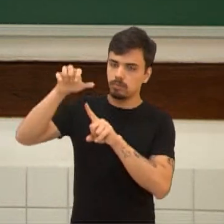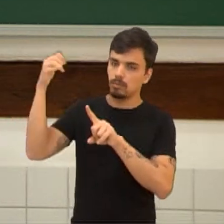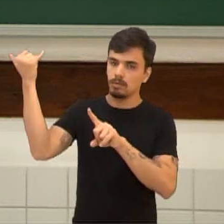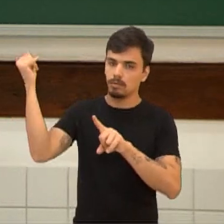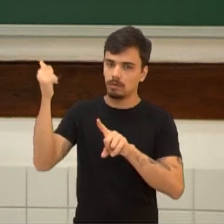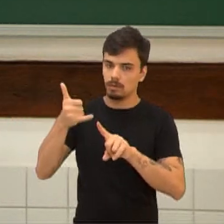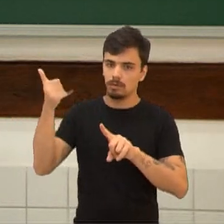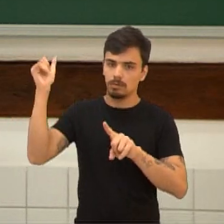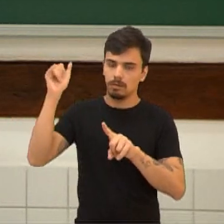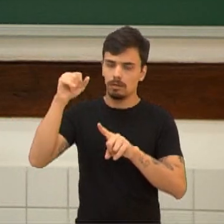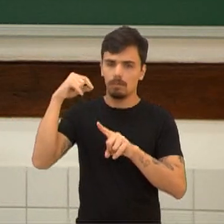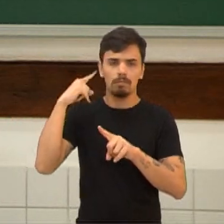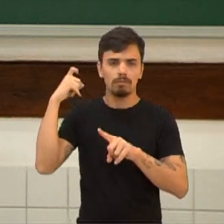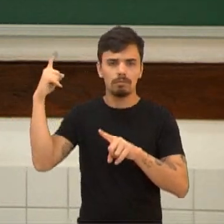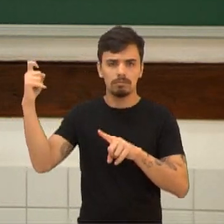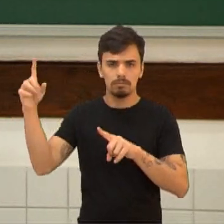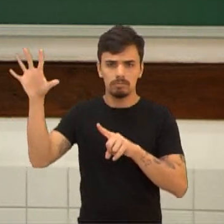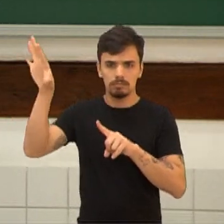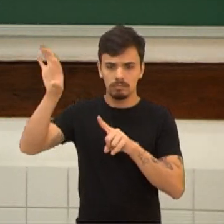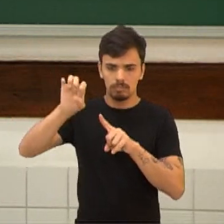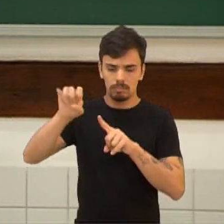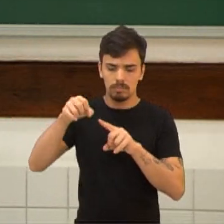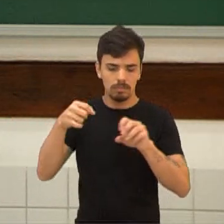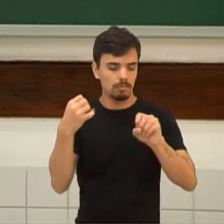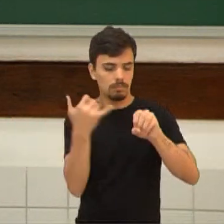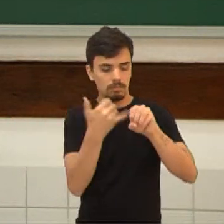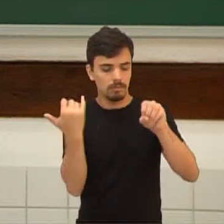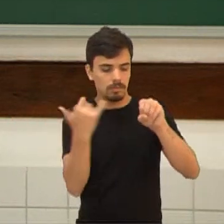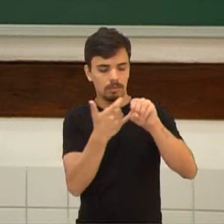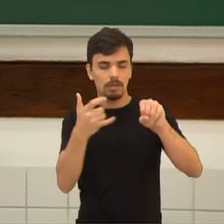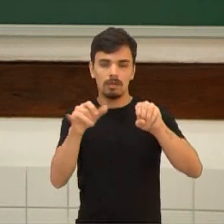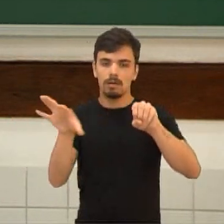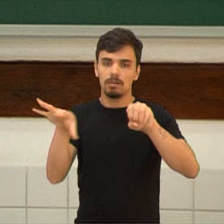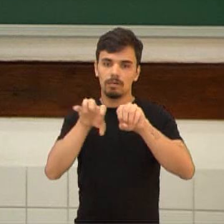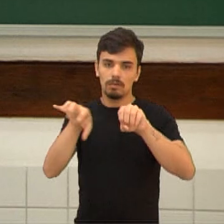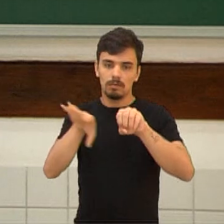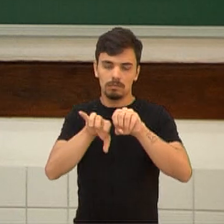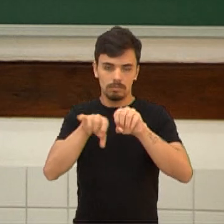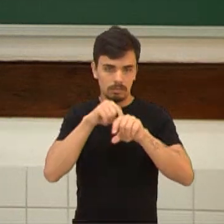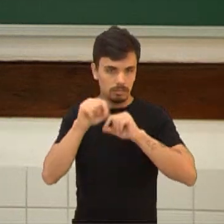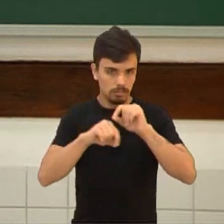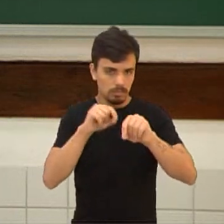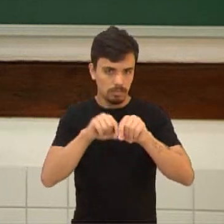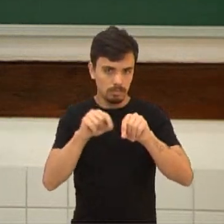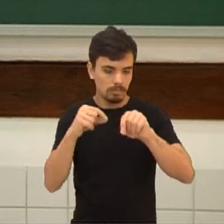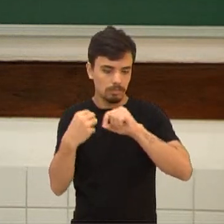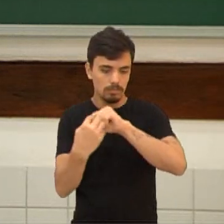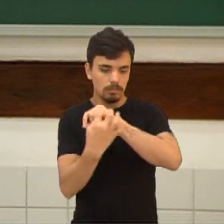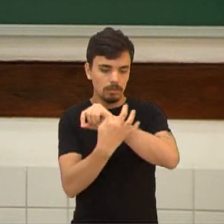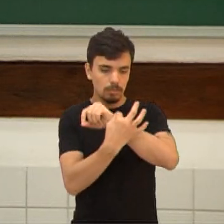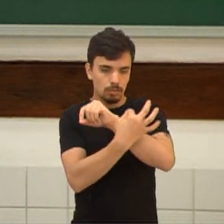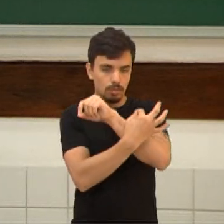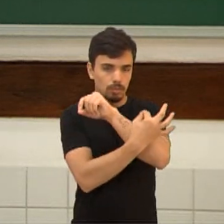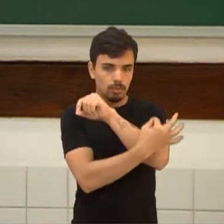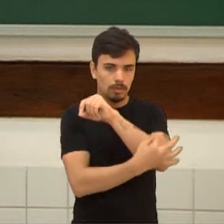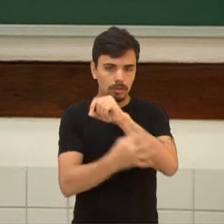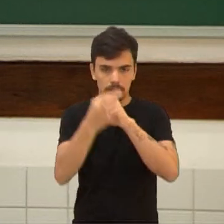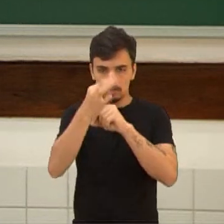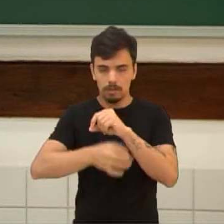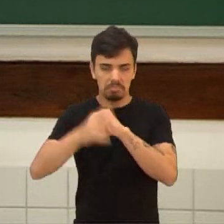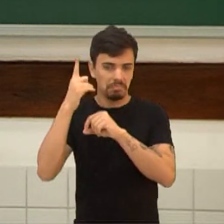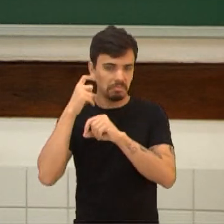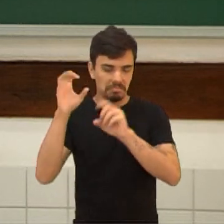que tem um ruído, você passa nos capacitores, num grupo de capacitores, esse sinal sai limpinho, né, sem